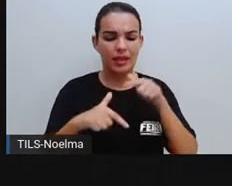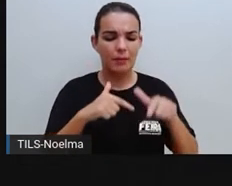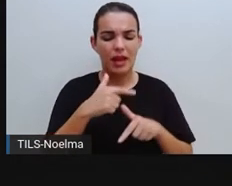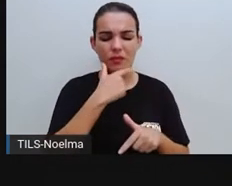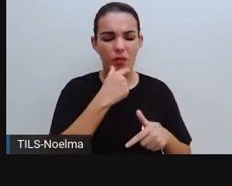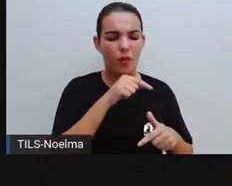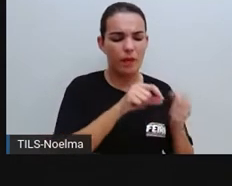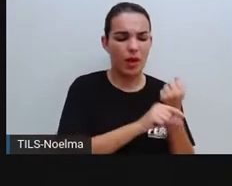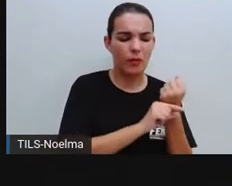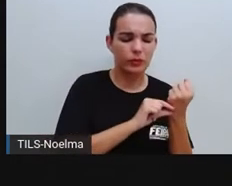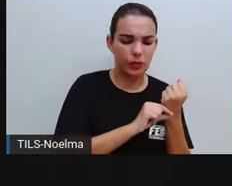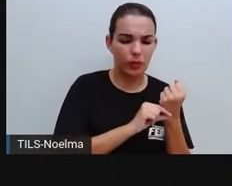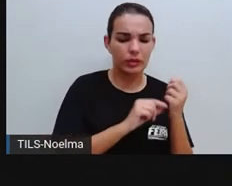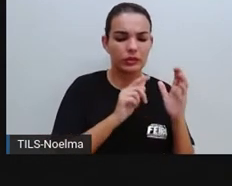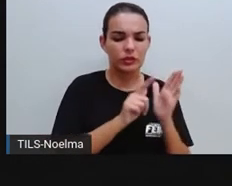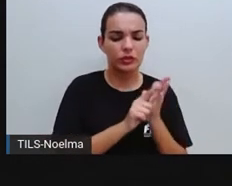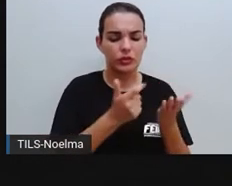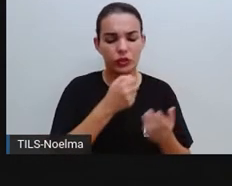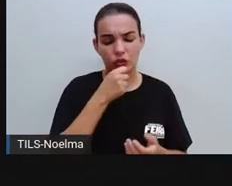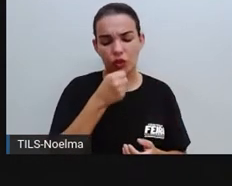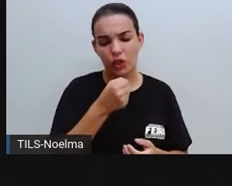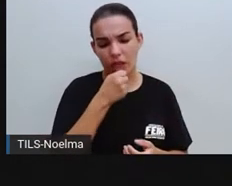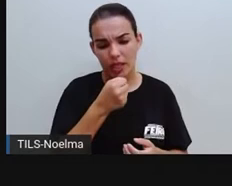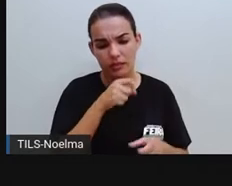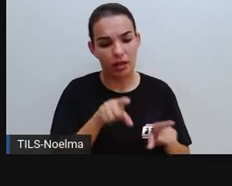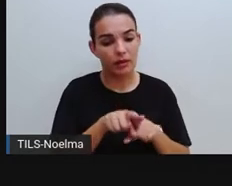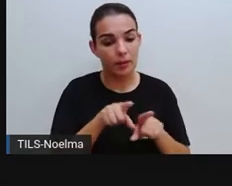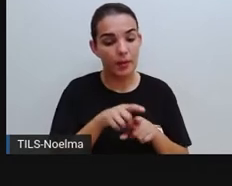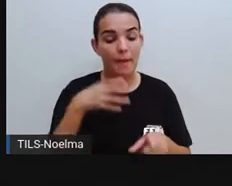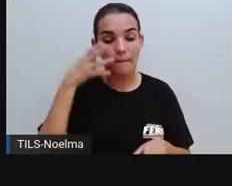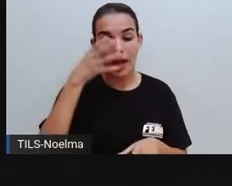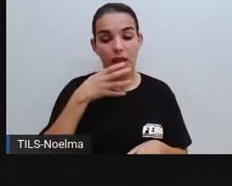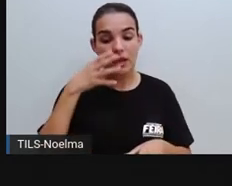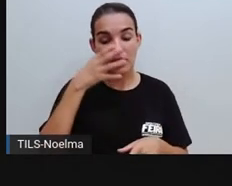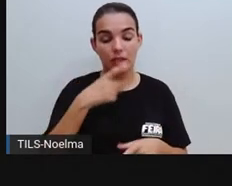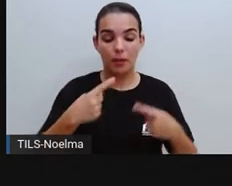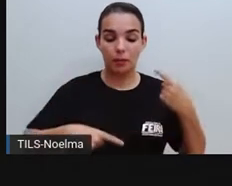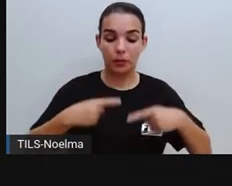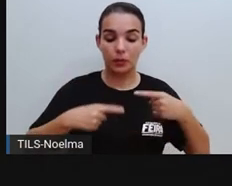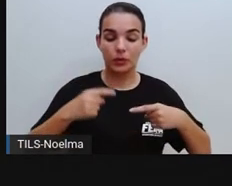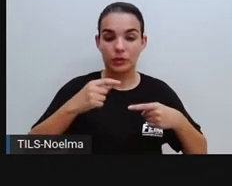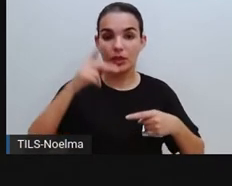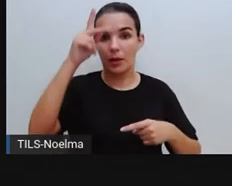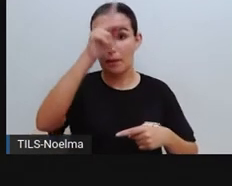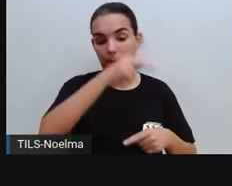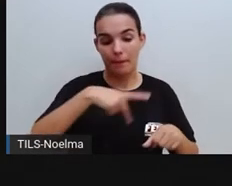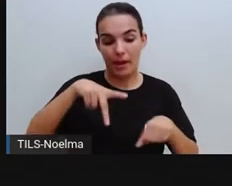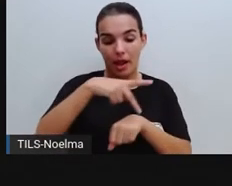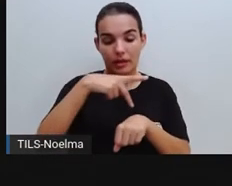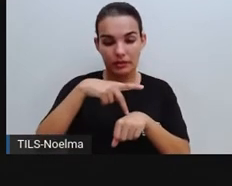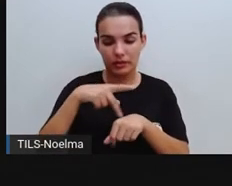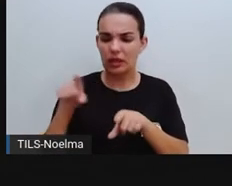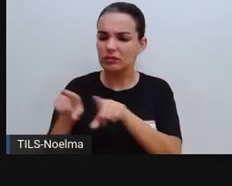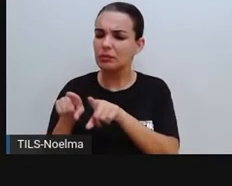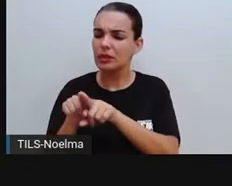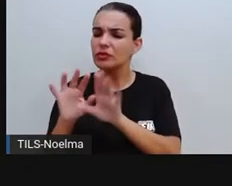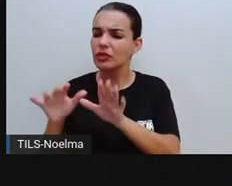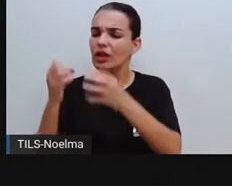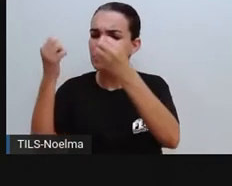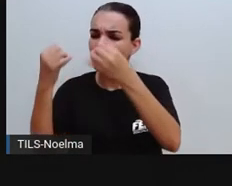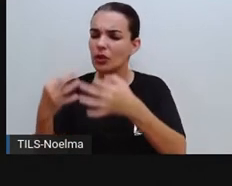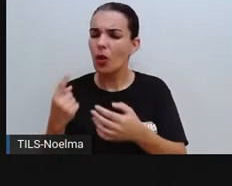e dava palestras sobre políticas pelo país. Em uma delas, falou para pais e professores sobre a educação dos